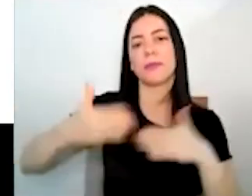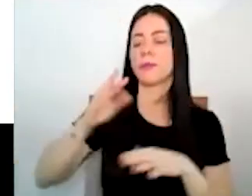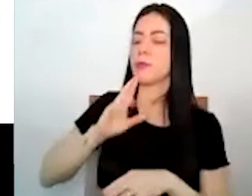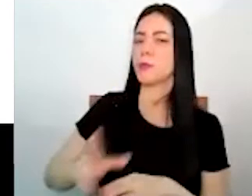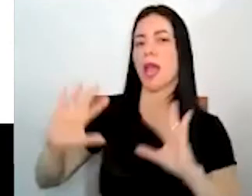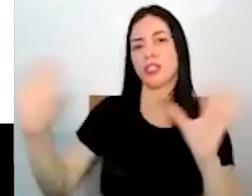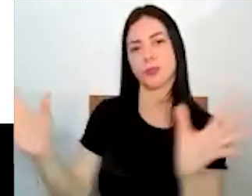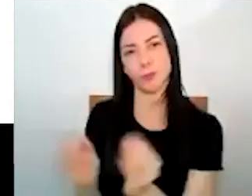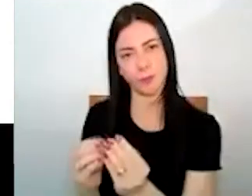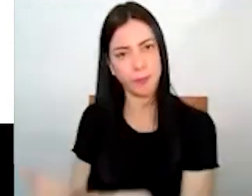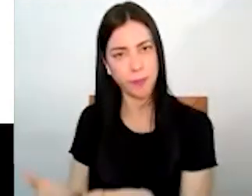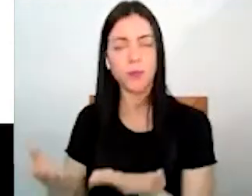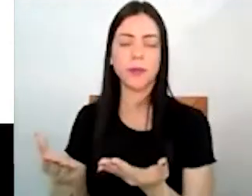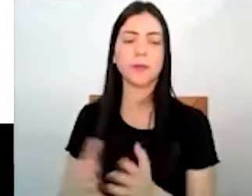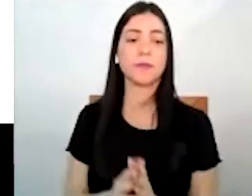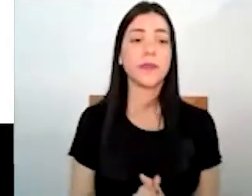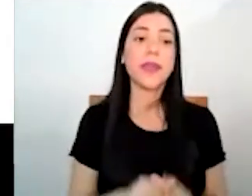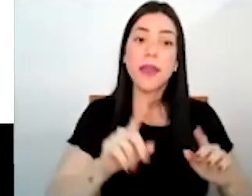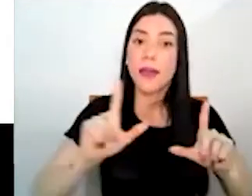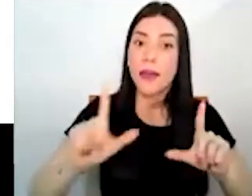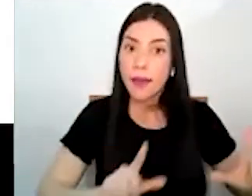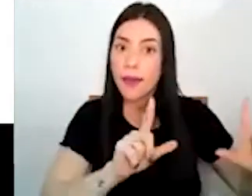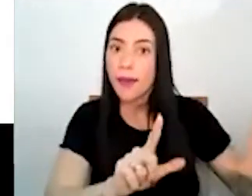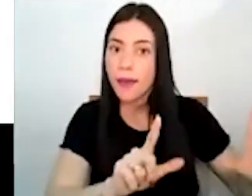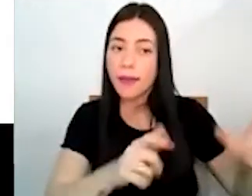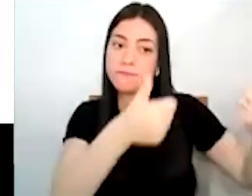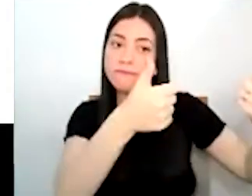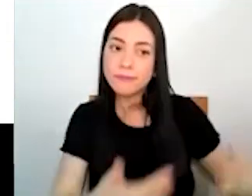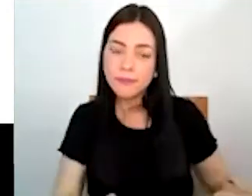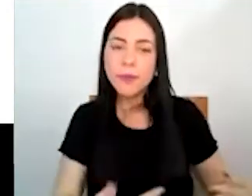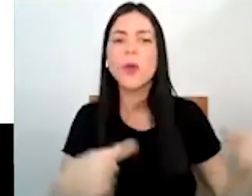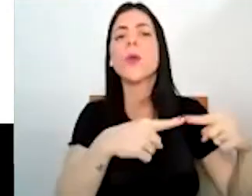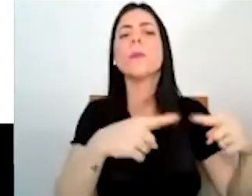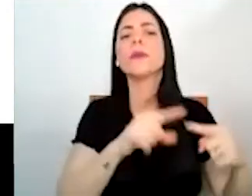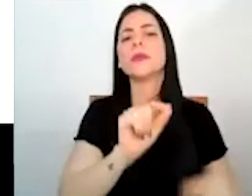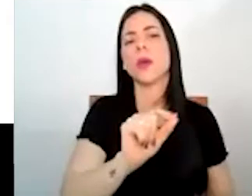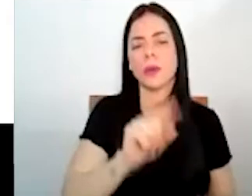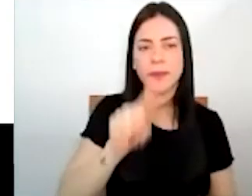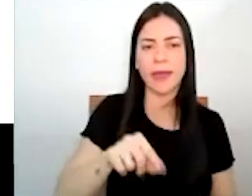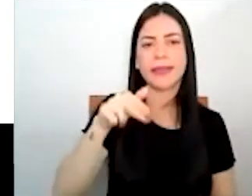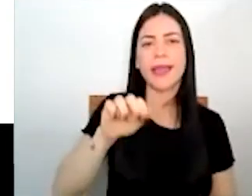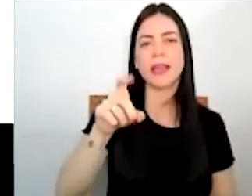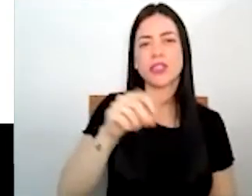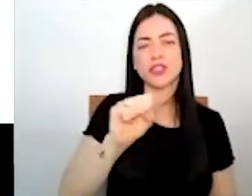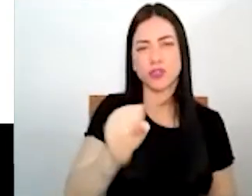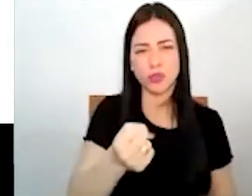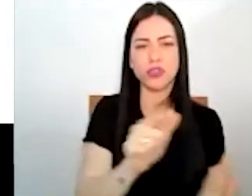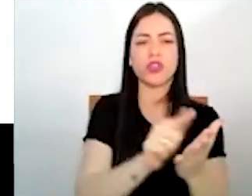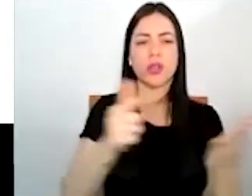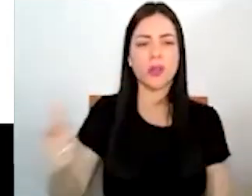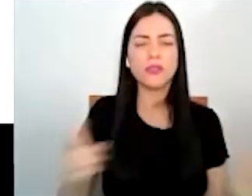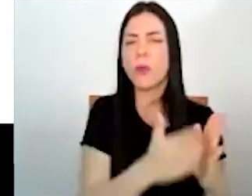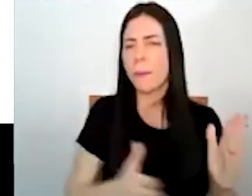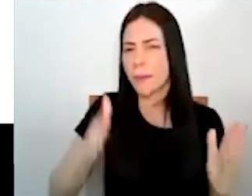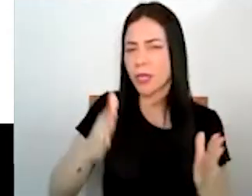projeto lá de dentro do Nexo Jornal, que aconteceu em 2018, que era a cobertura das eleições. Era um momento muito importante